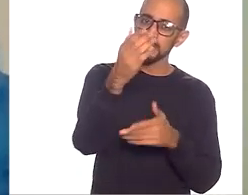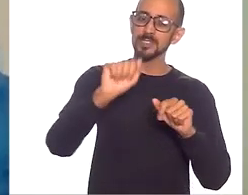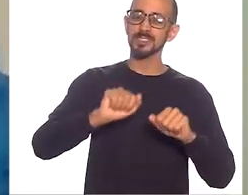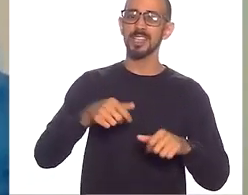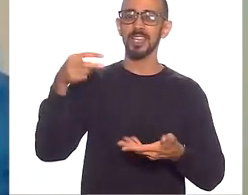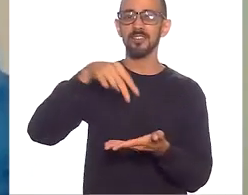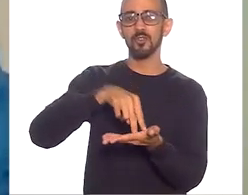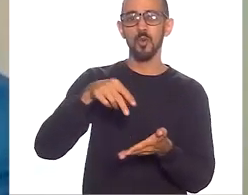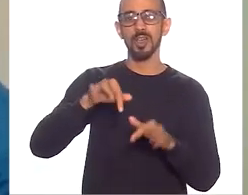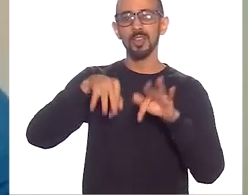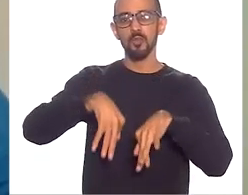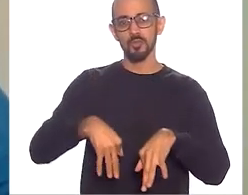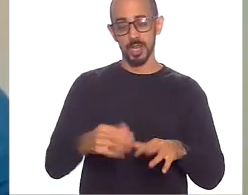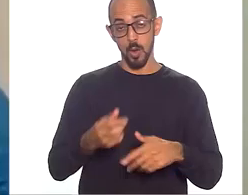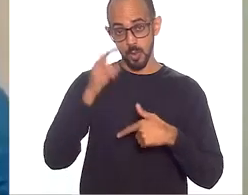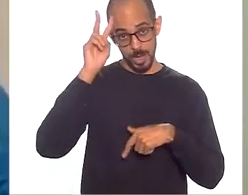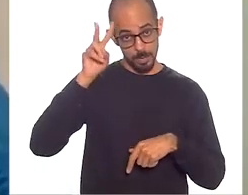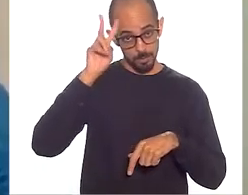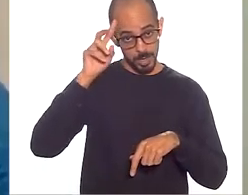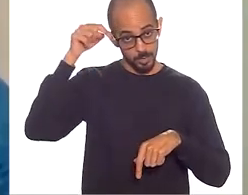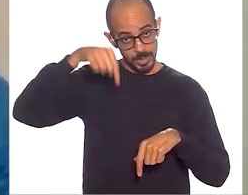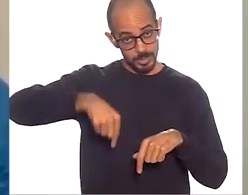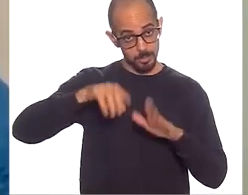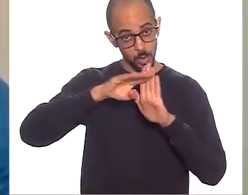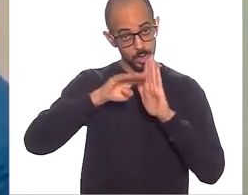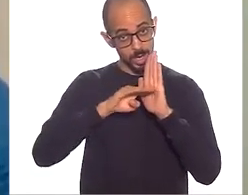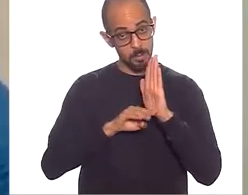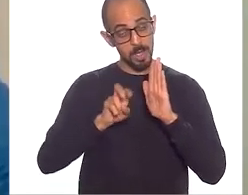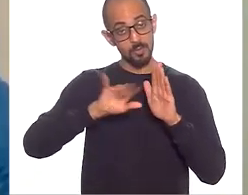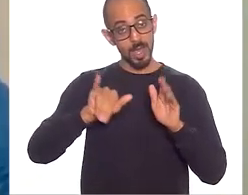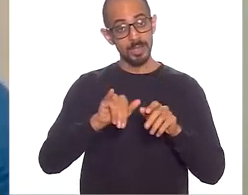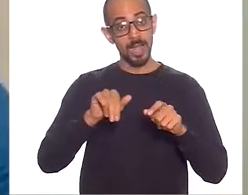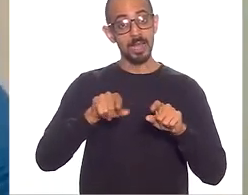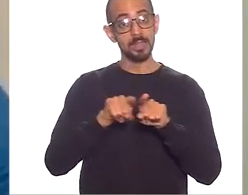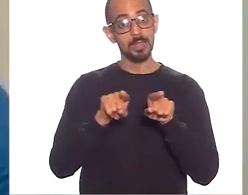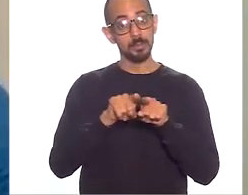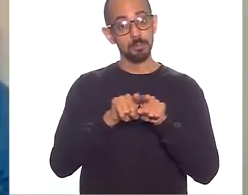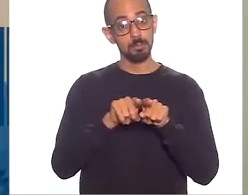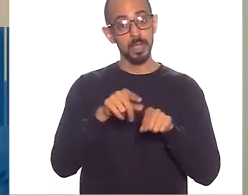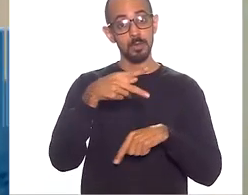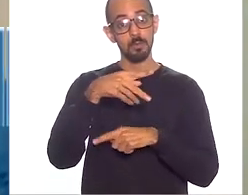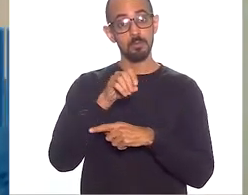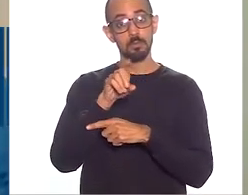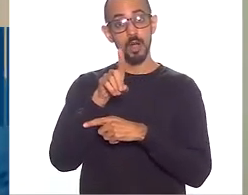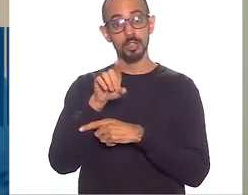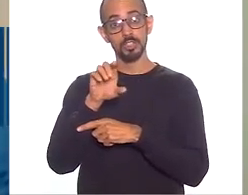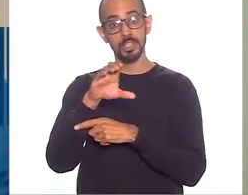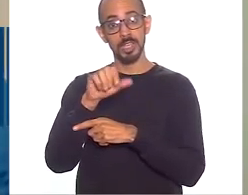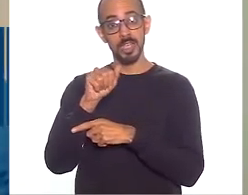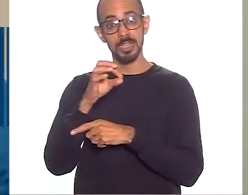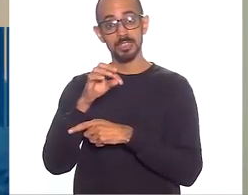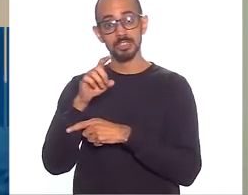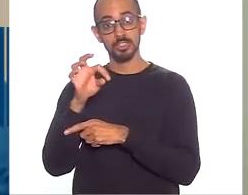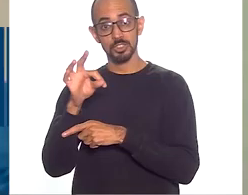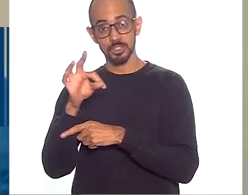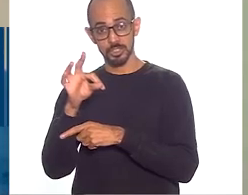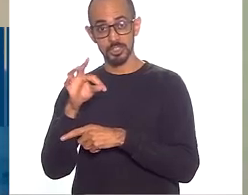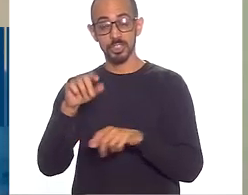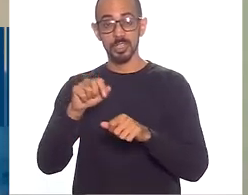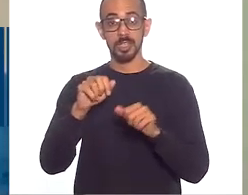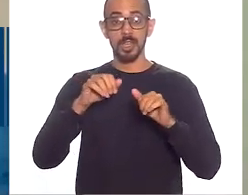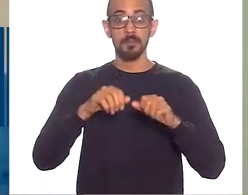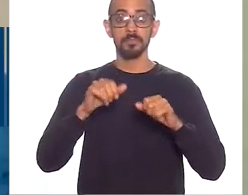também, telespectador, que ficou com a gente aqui até o final. Lembrando que esse programa também vai estar disponível em formato podcast nas